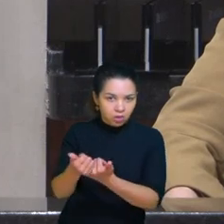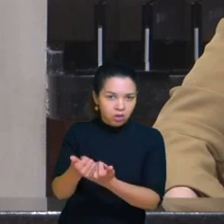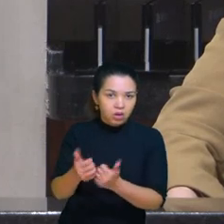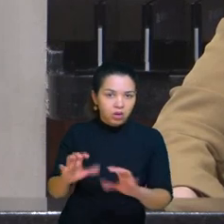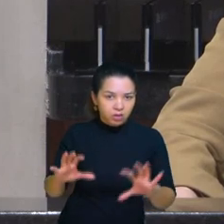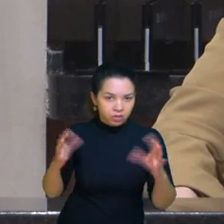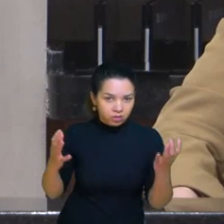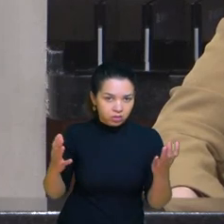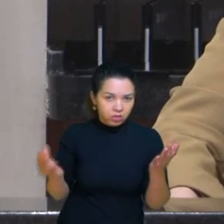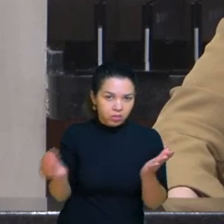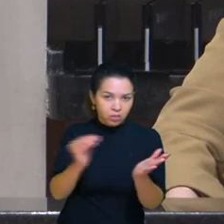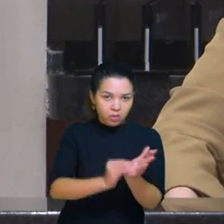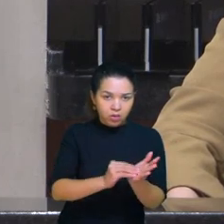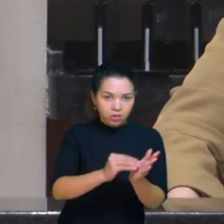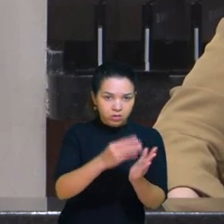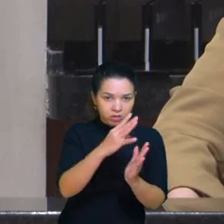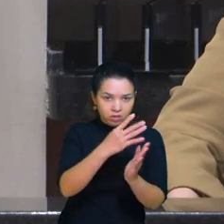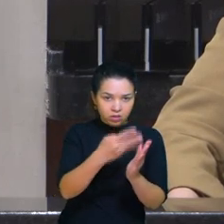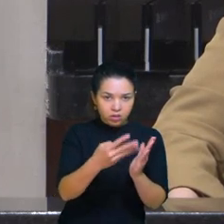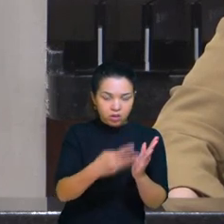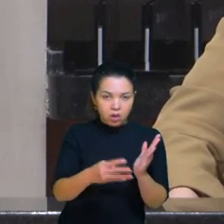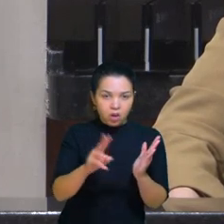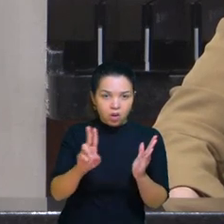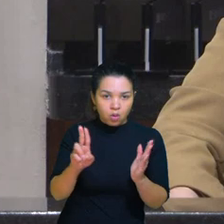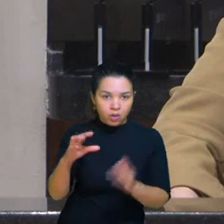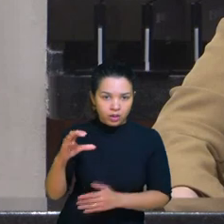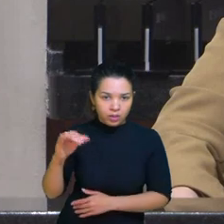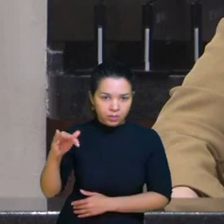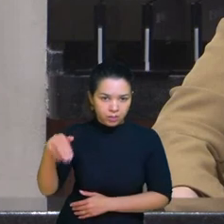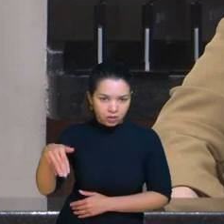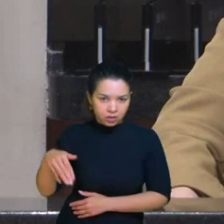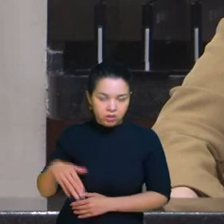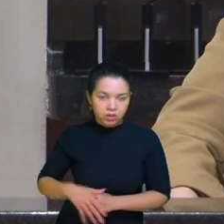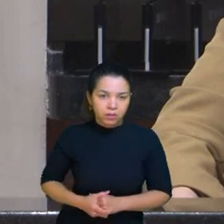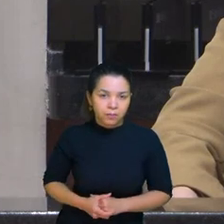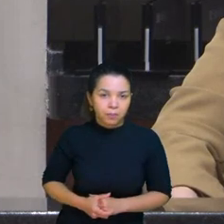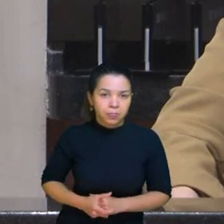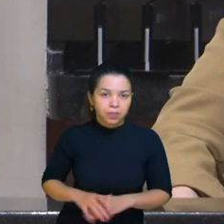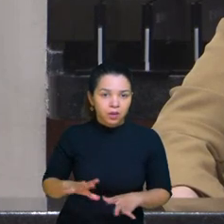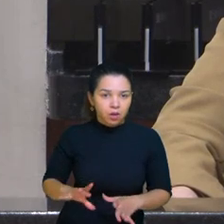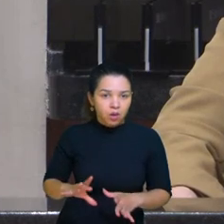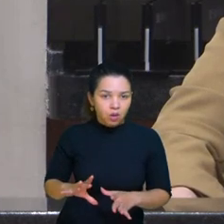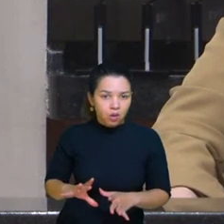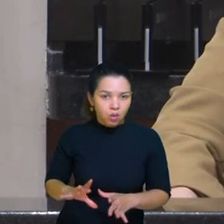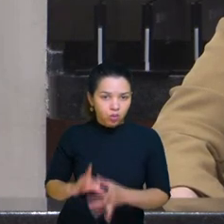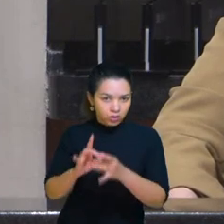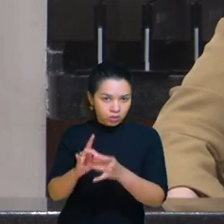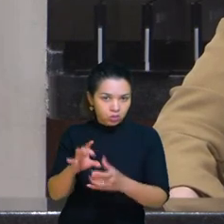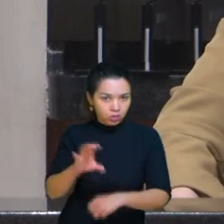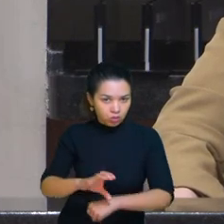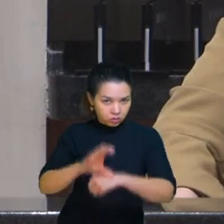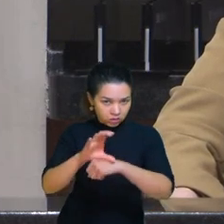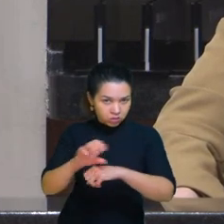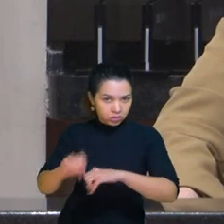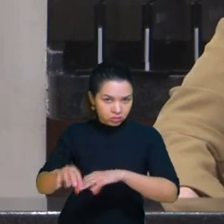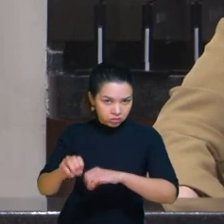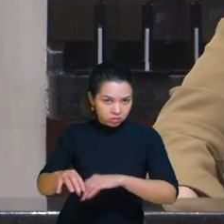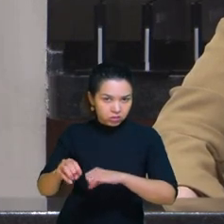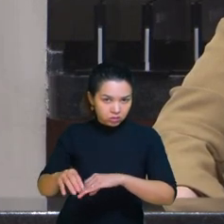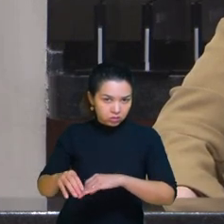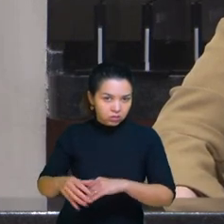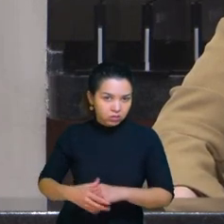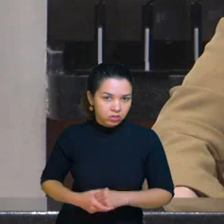não consta Nossa lista aqui a unme que é a união e dos conselhos municipais de educação que ela está